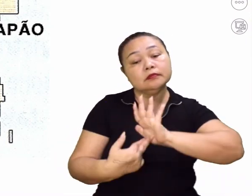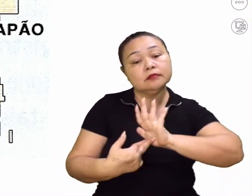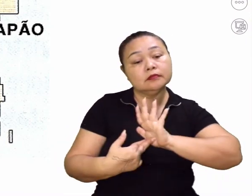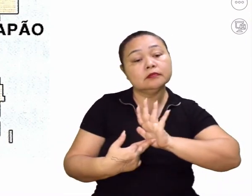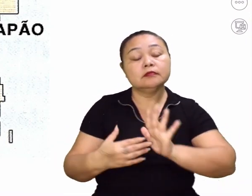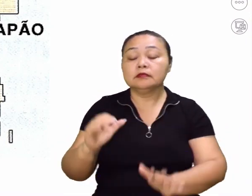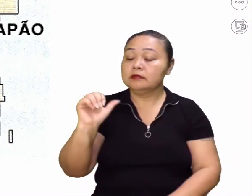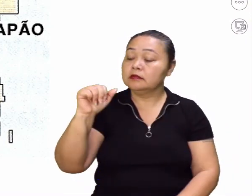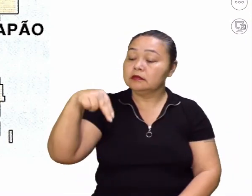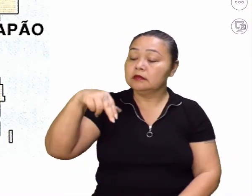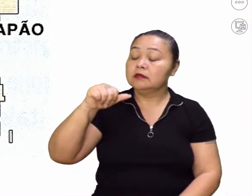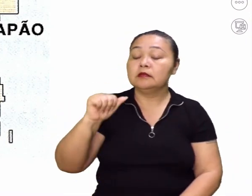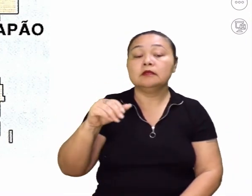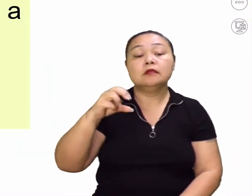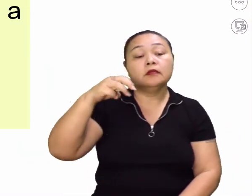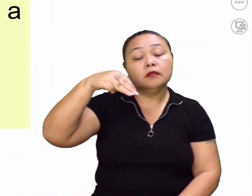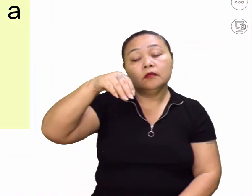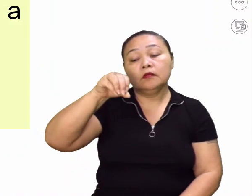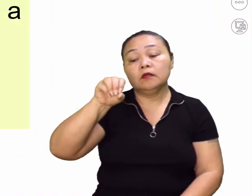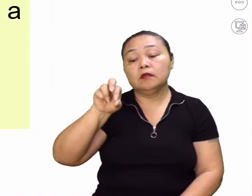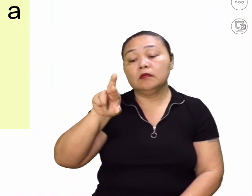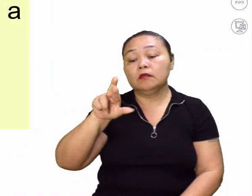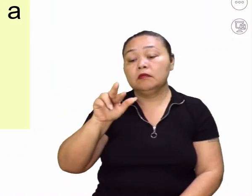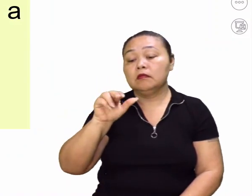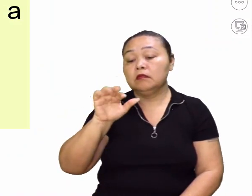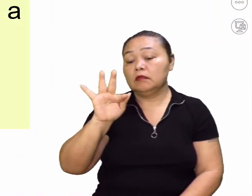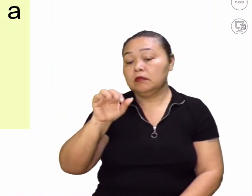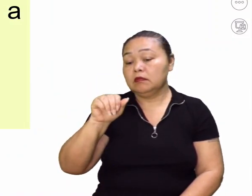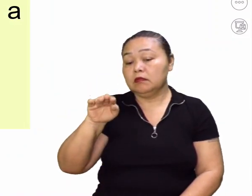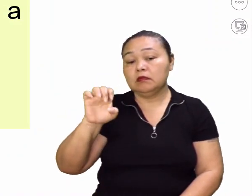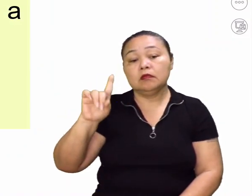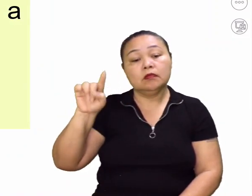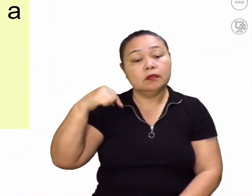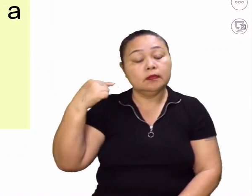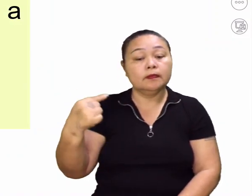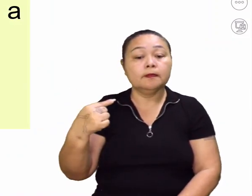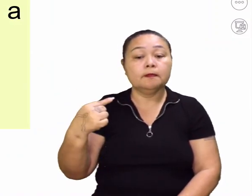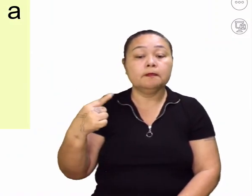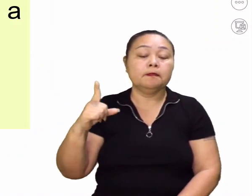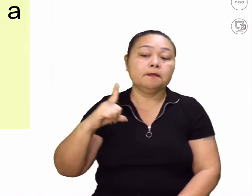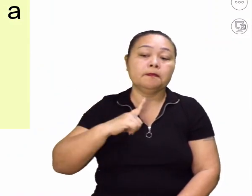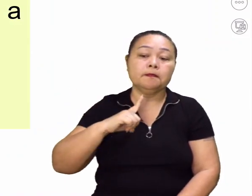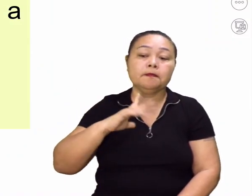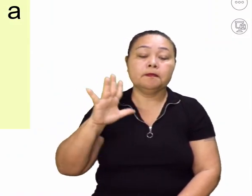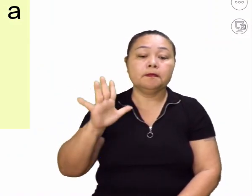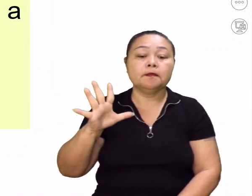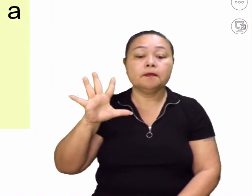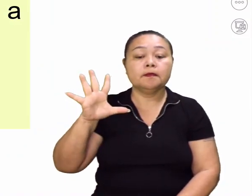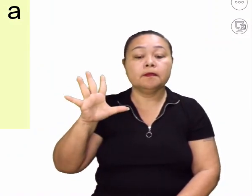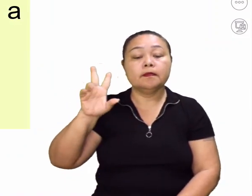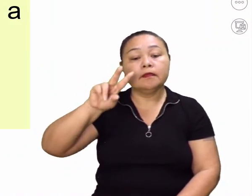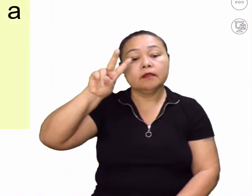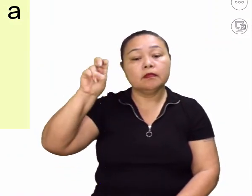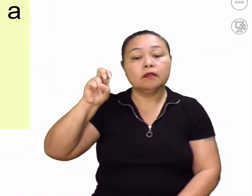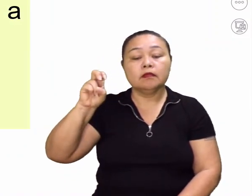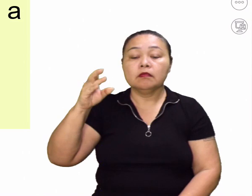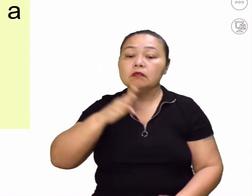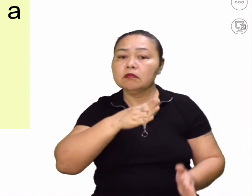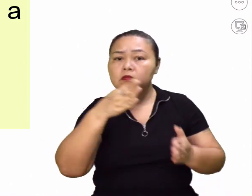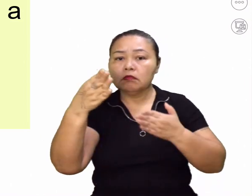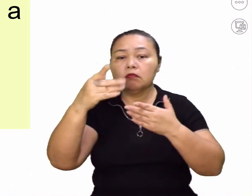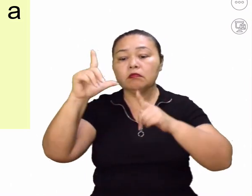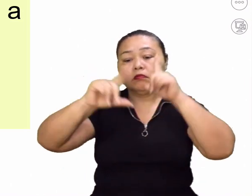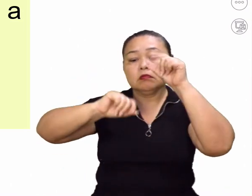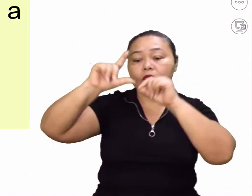aí, galera, de anamorfose. Vamos lá, avançando. Agora a gente vai fazer uma abordagem sobre a orientação